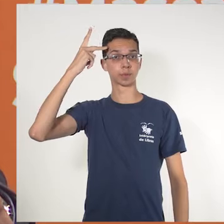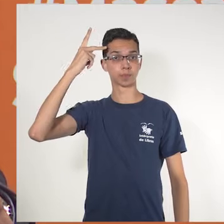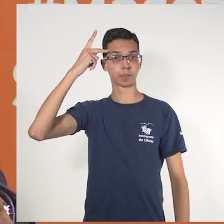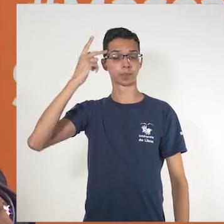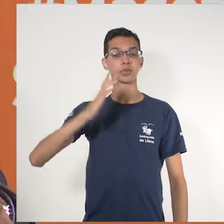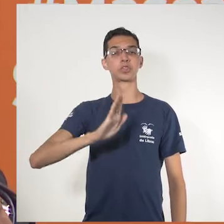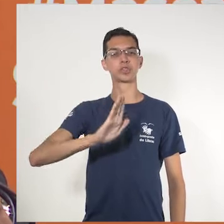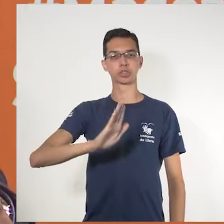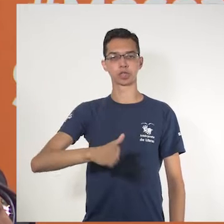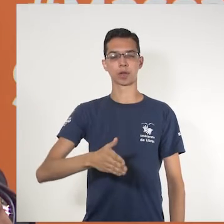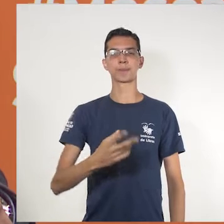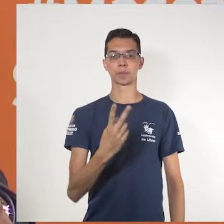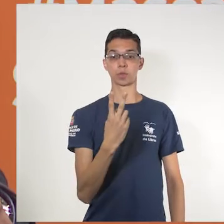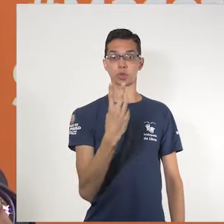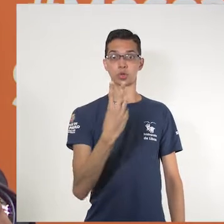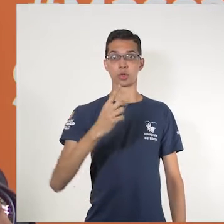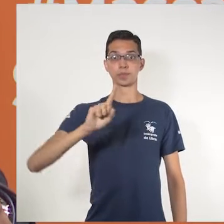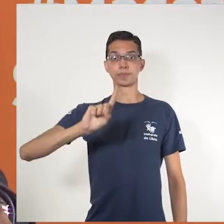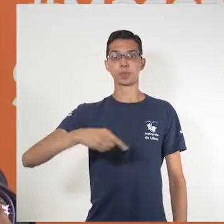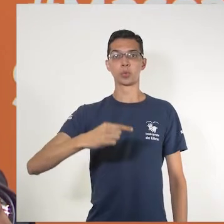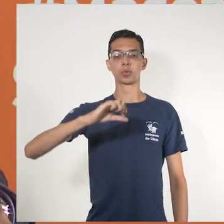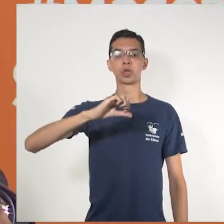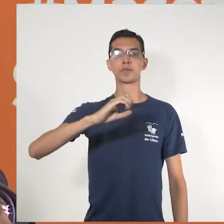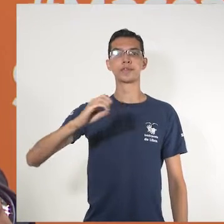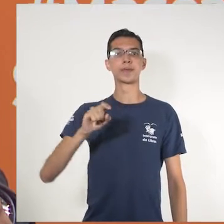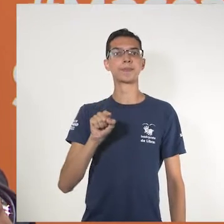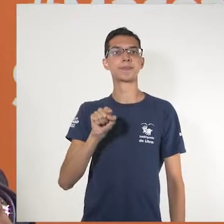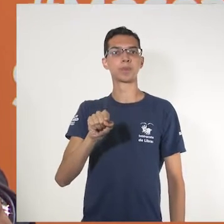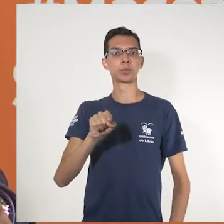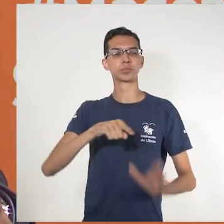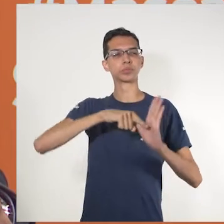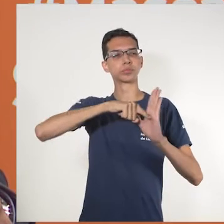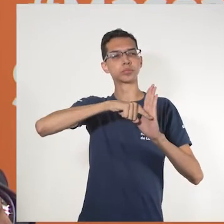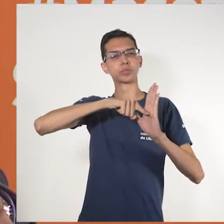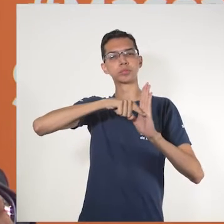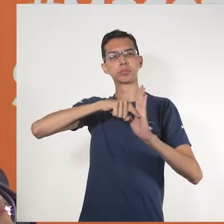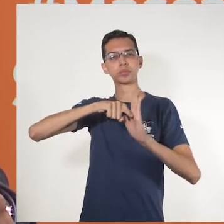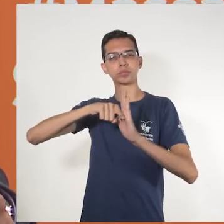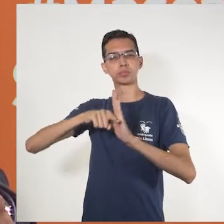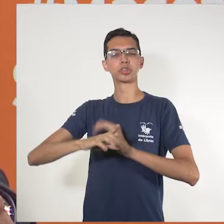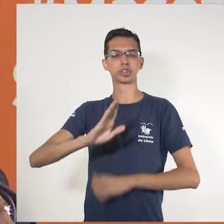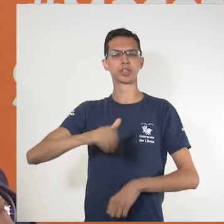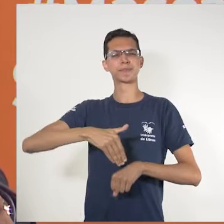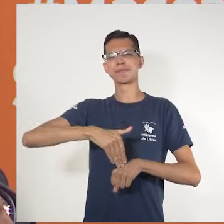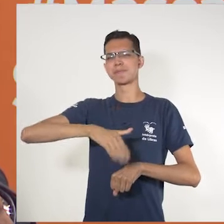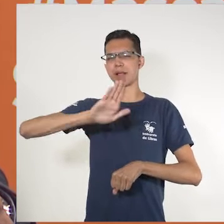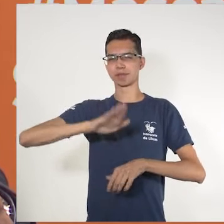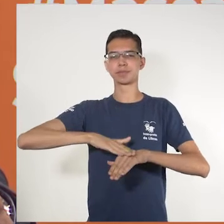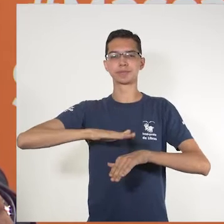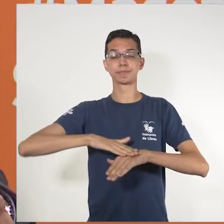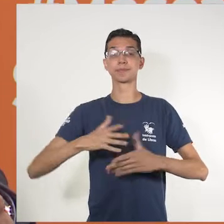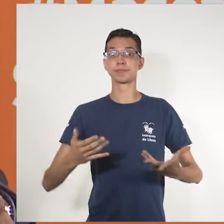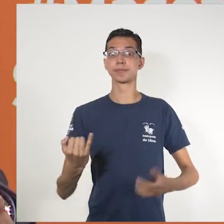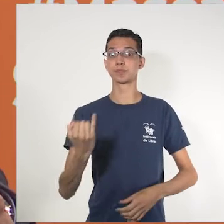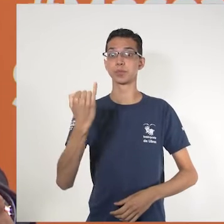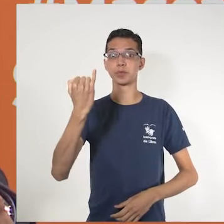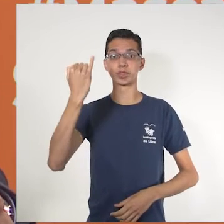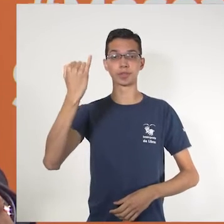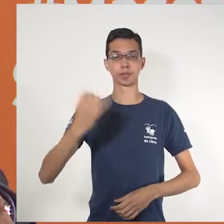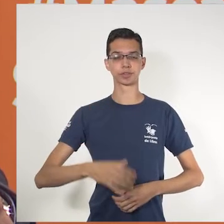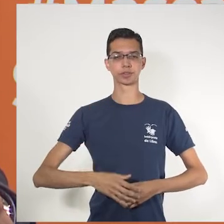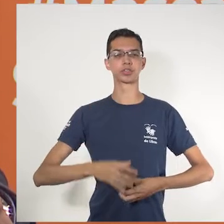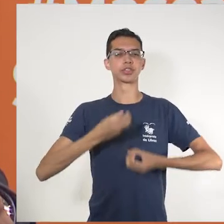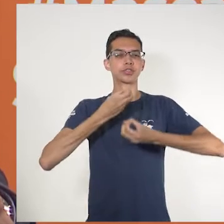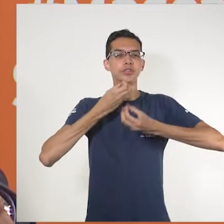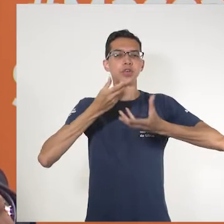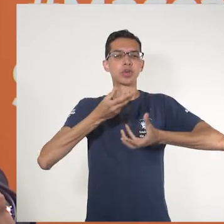de 2.900.000 testes, que trouxe um volume de informações de suma importância, como eu já disse